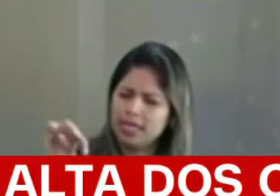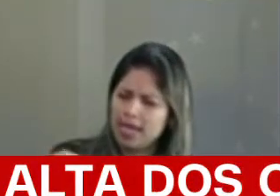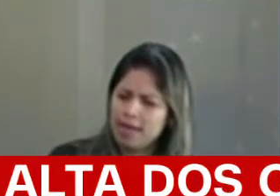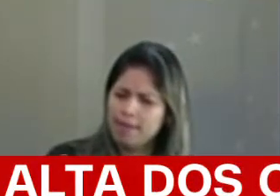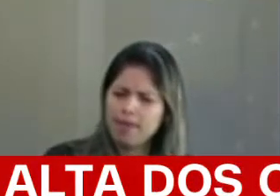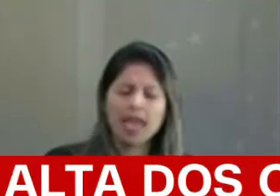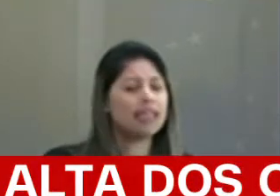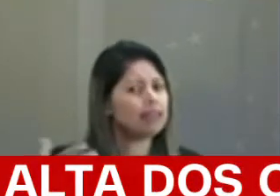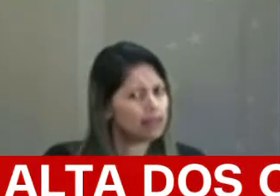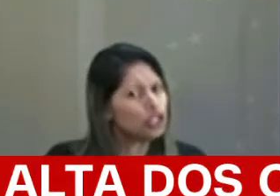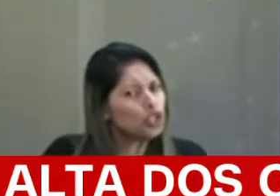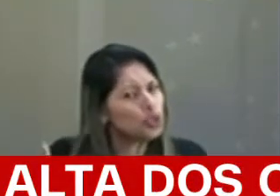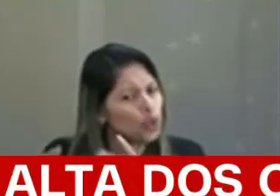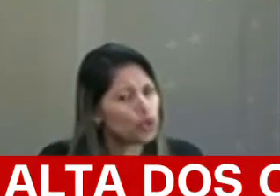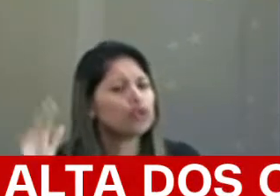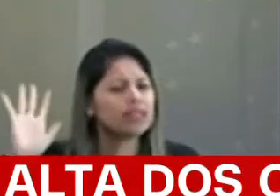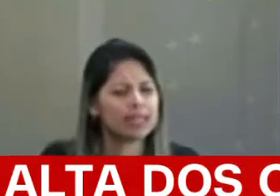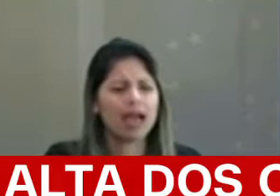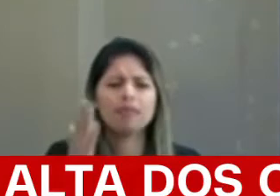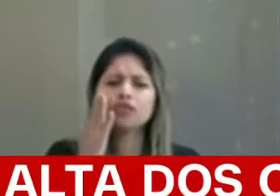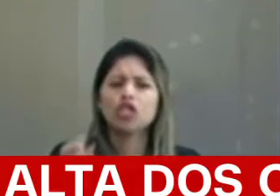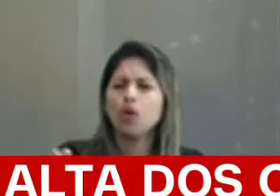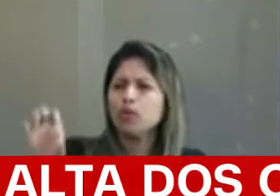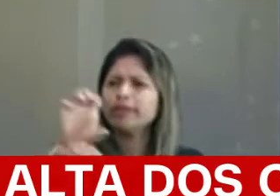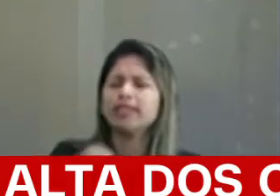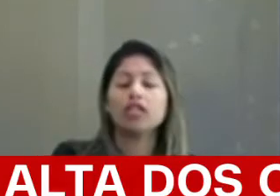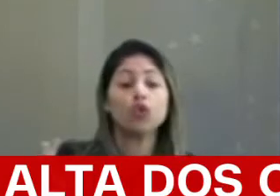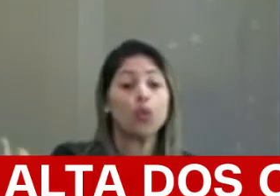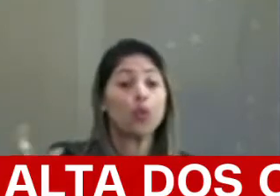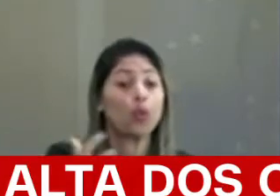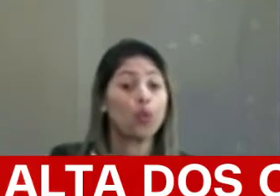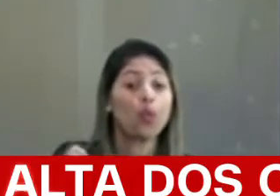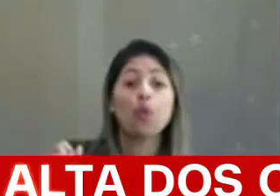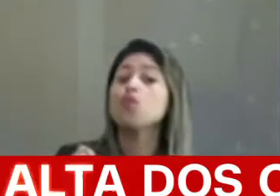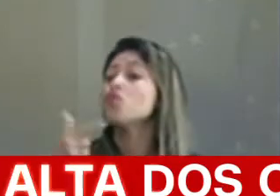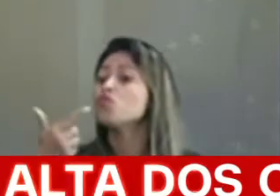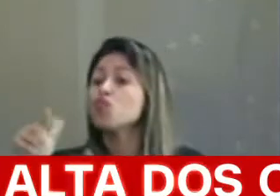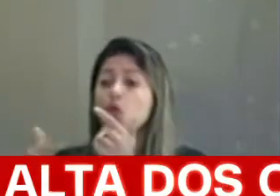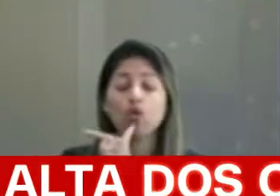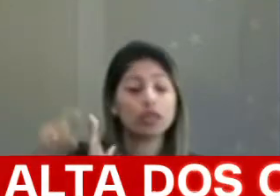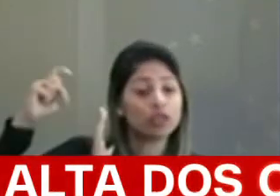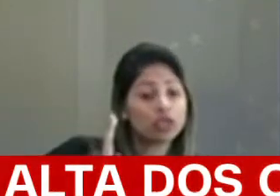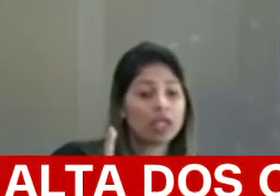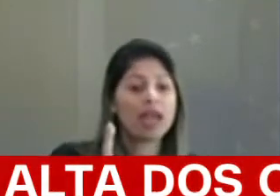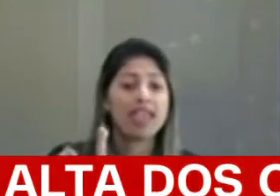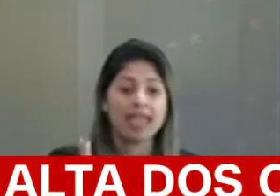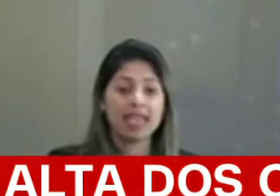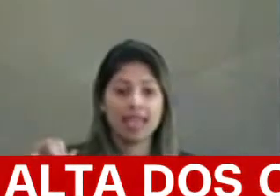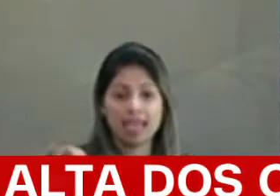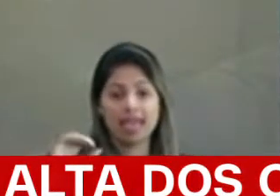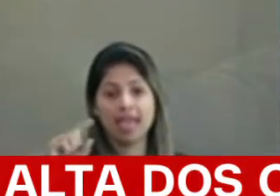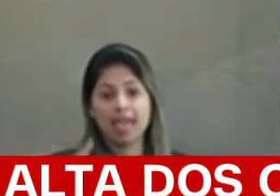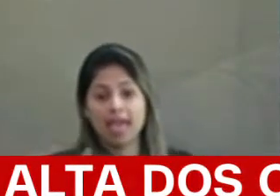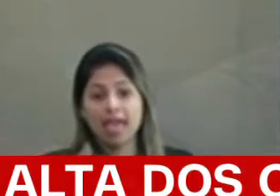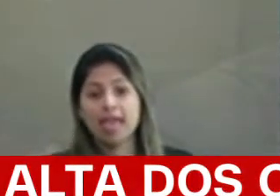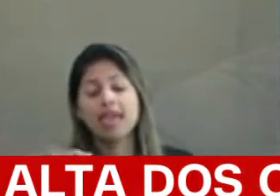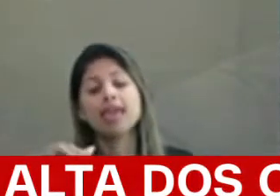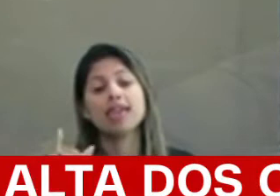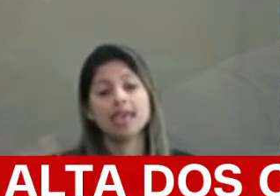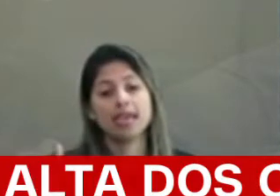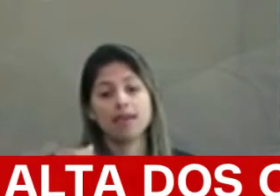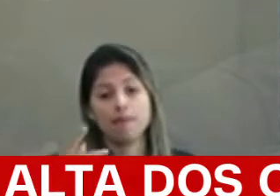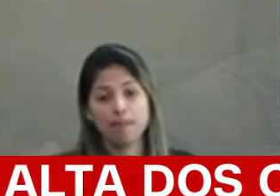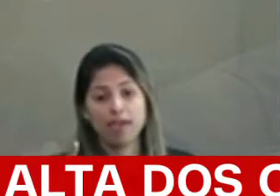estados têm outras fontes de receita. A arrecadação de outros tributos estaduais, como IPVA, como o próprio